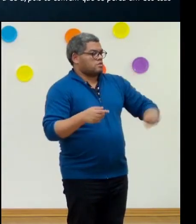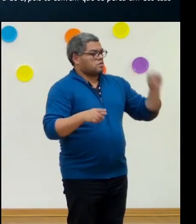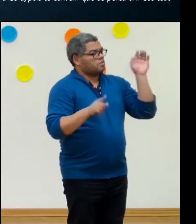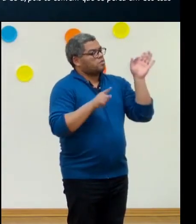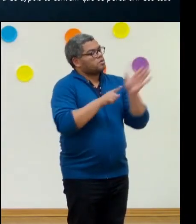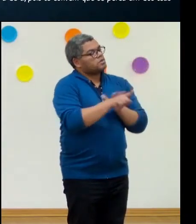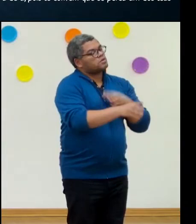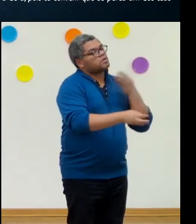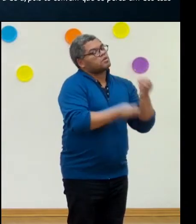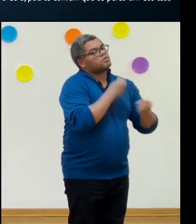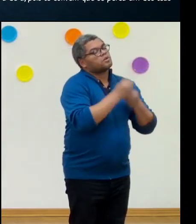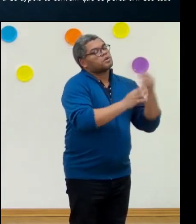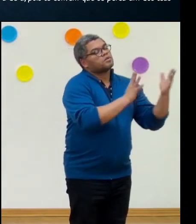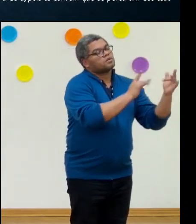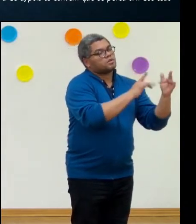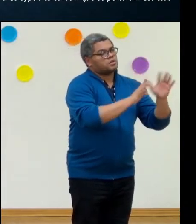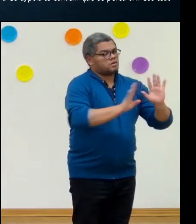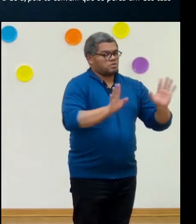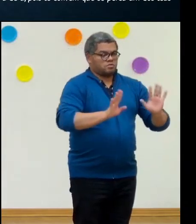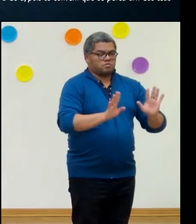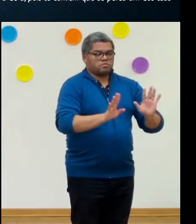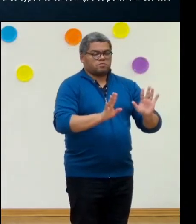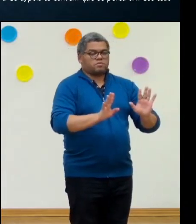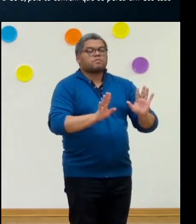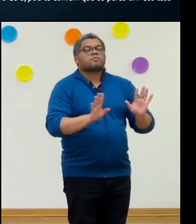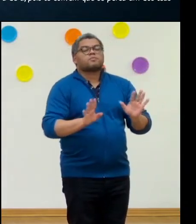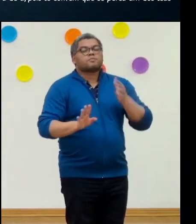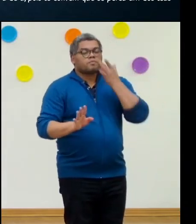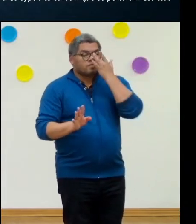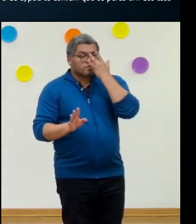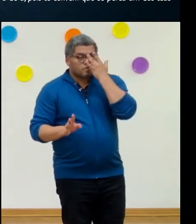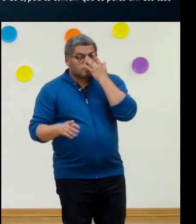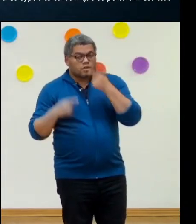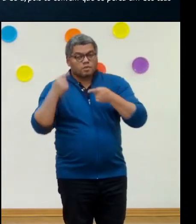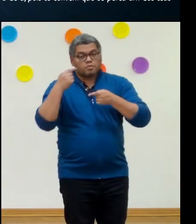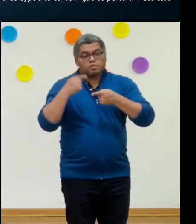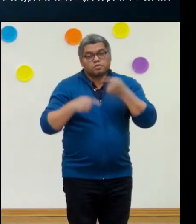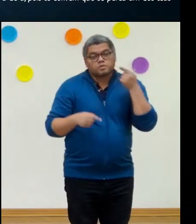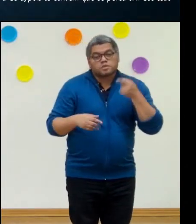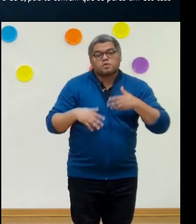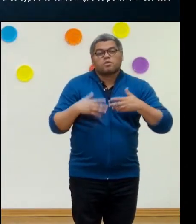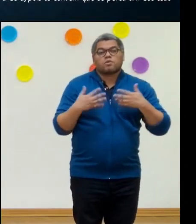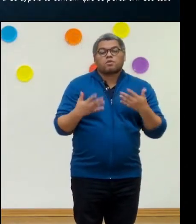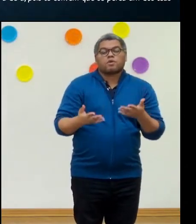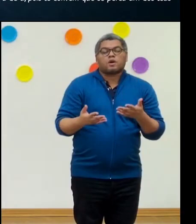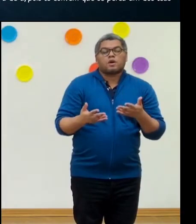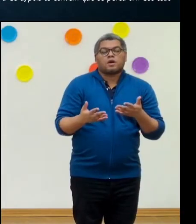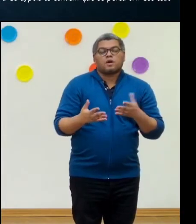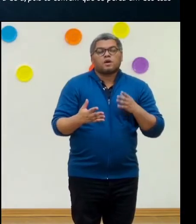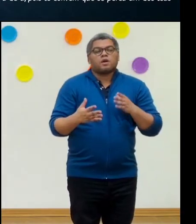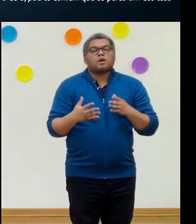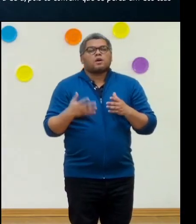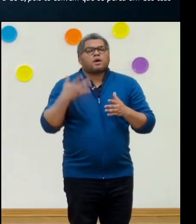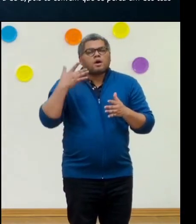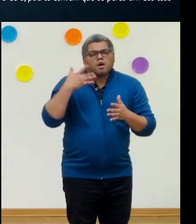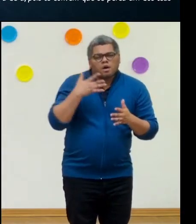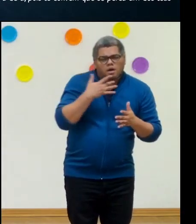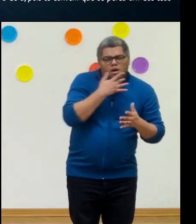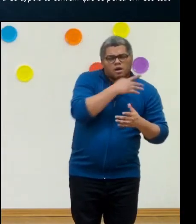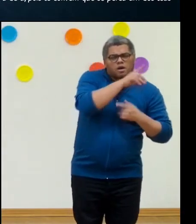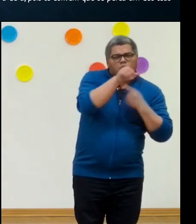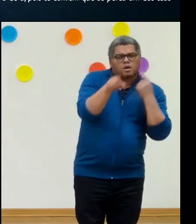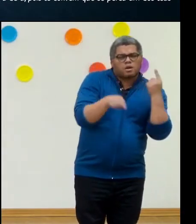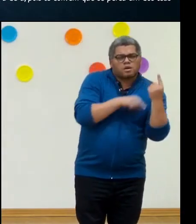sentir atração por alguém, claro que não. A proibição é cobiça, com lascívia, com